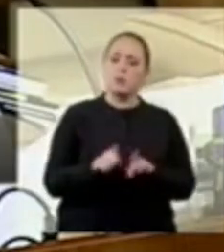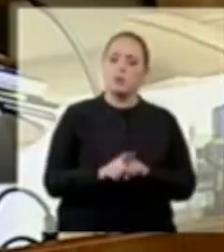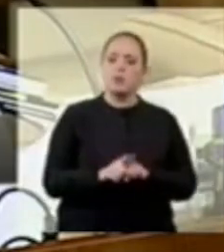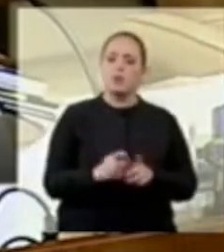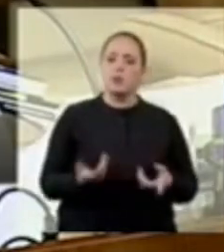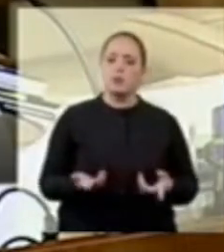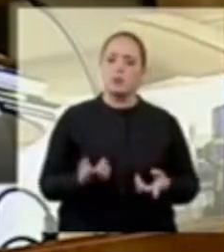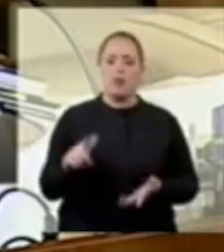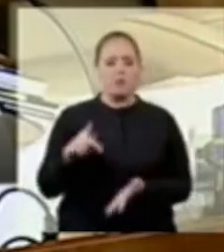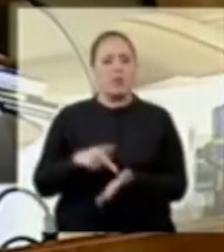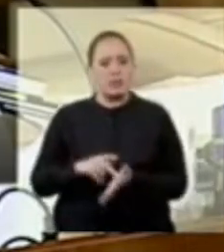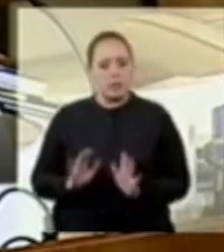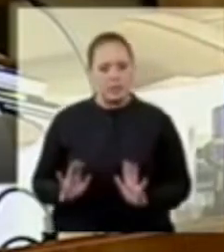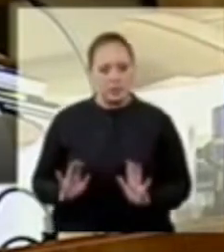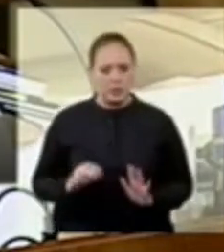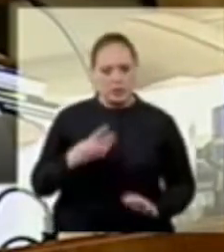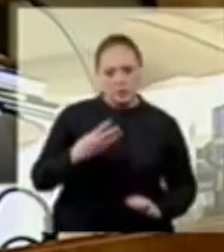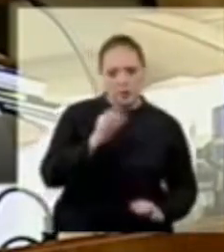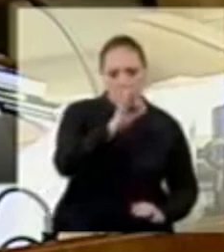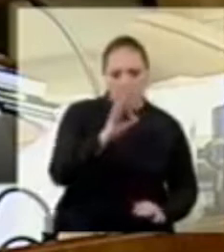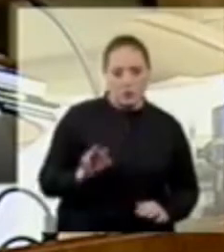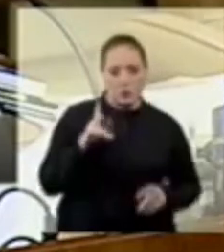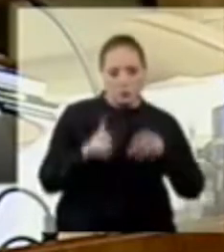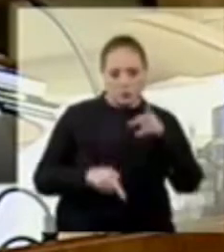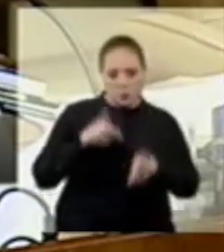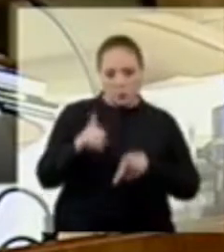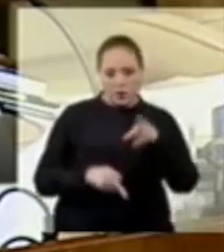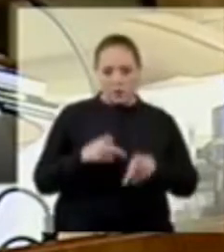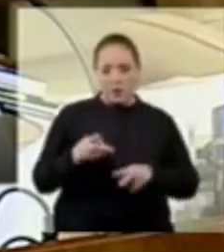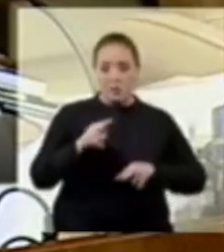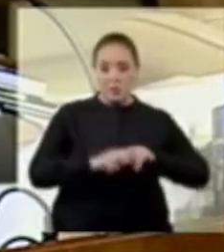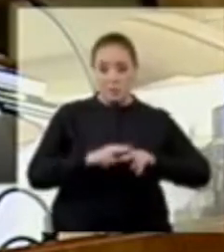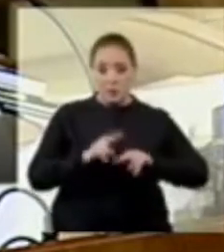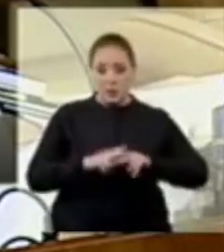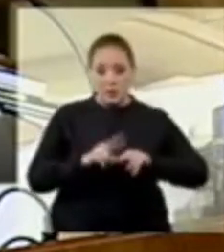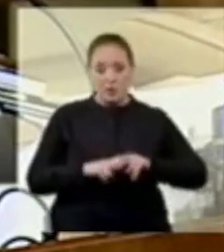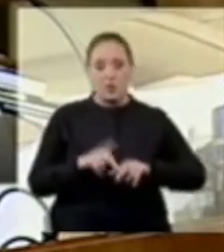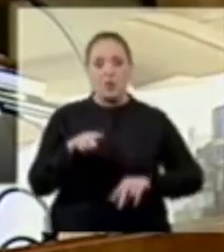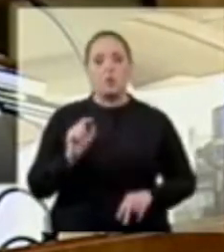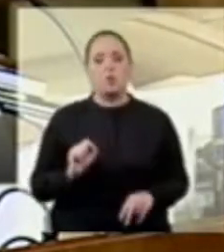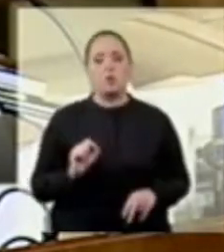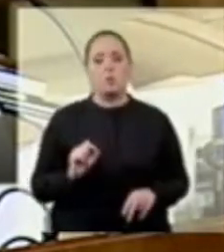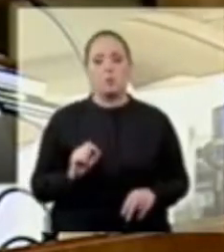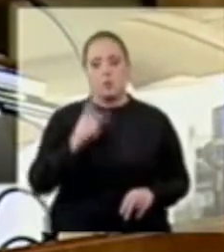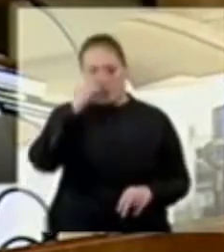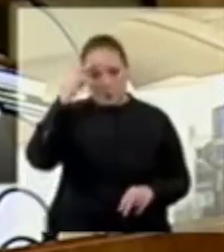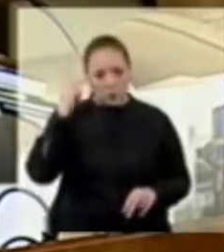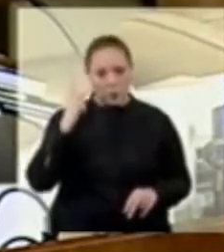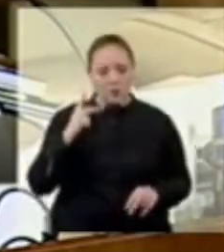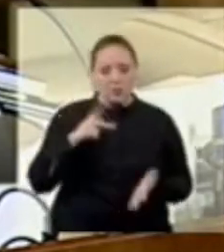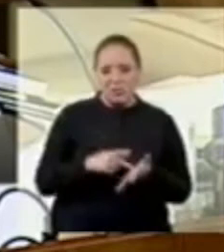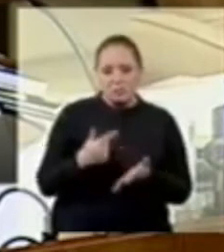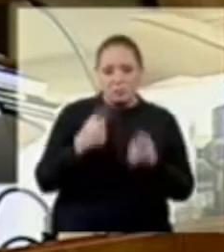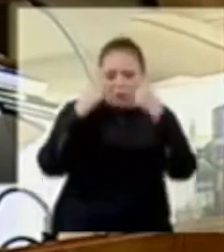verdadeiro 30% da população carcerária são presos não violentos